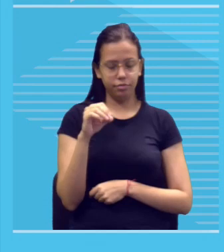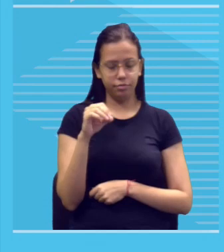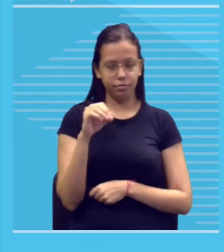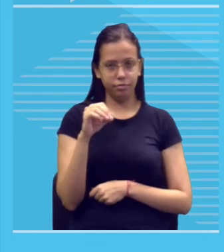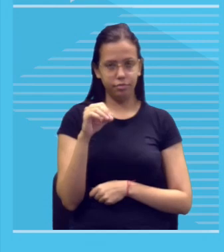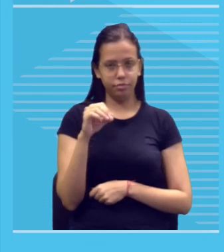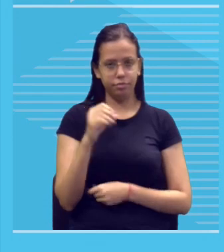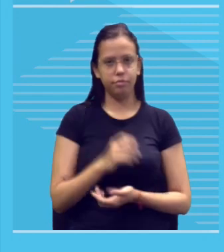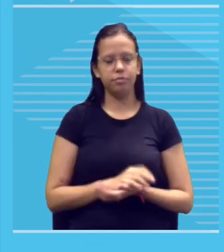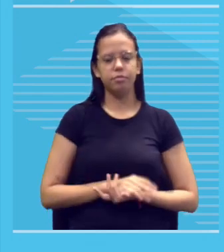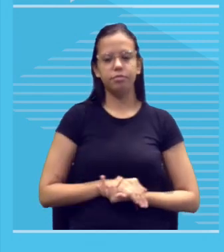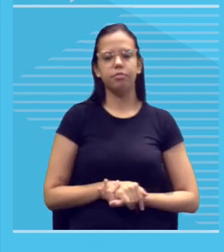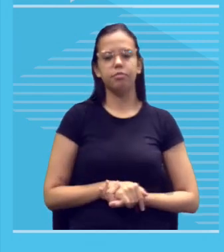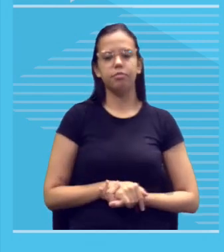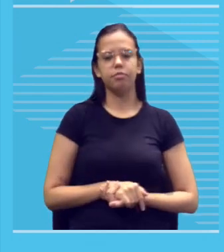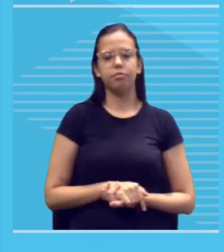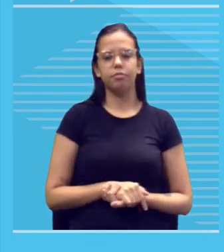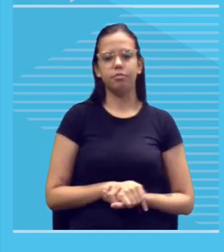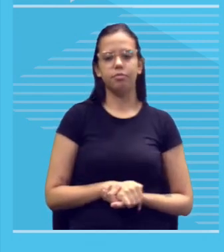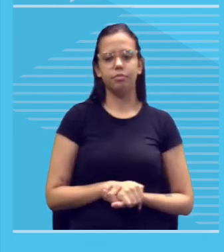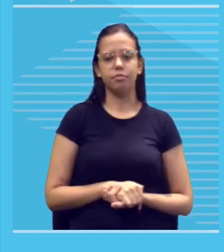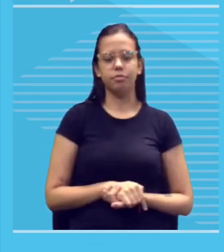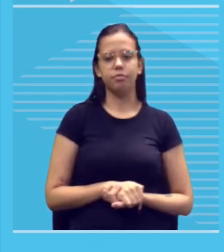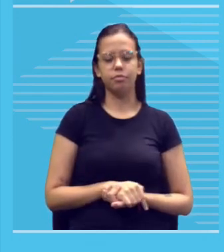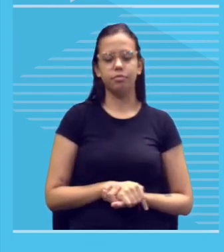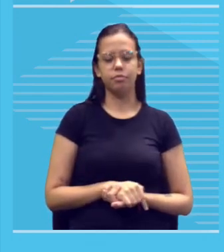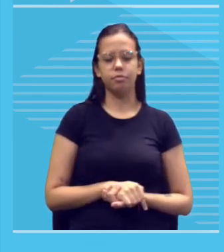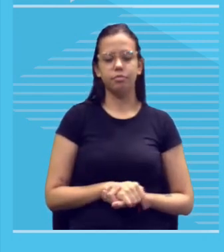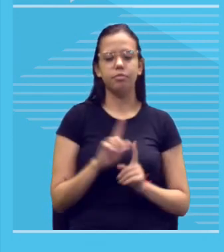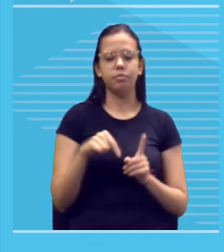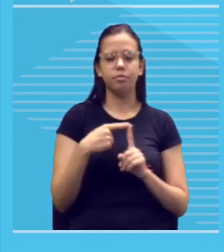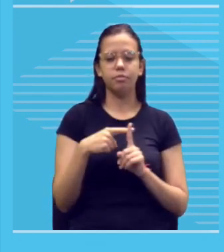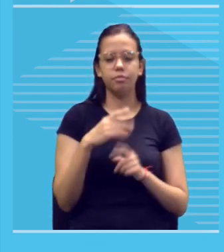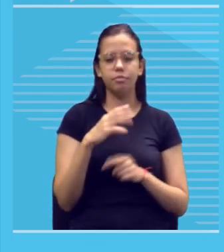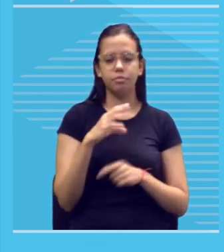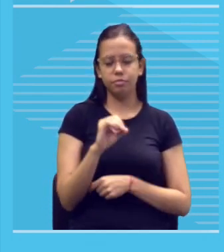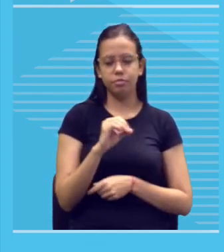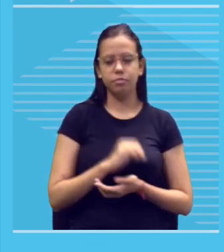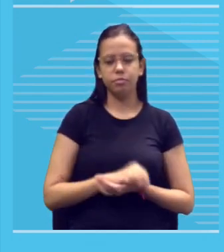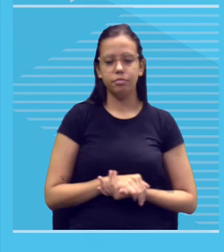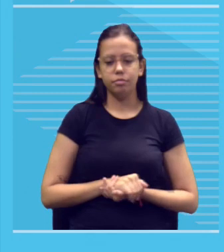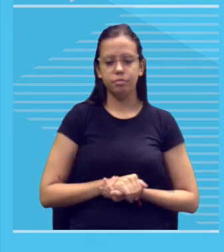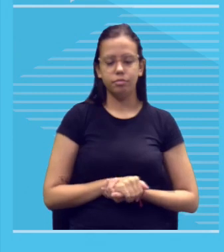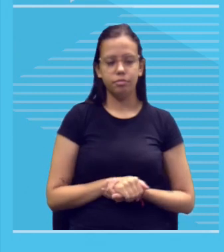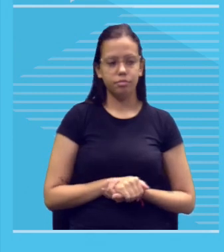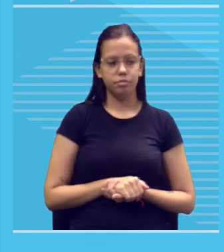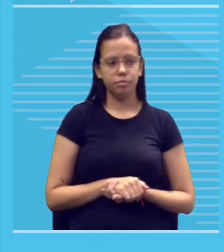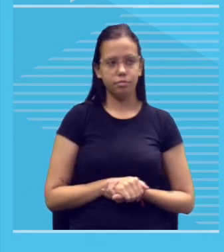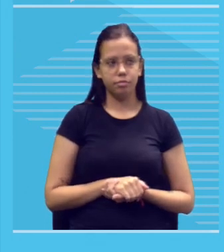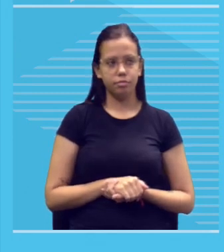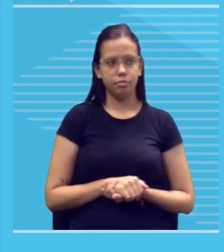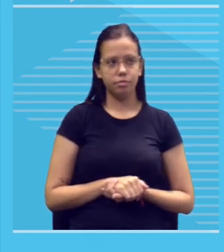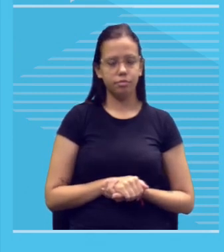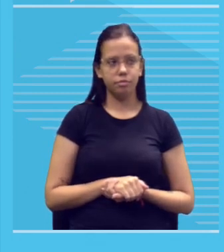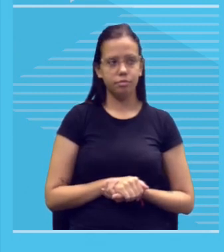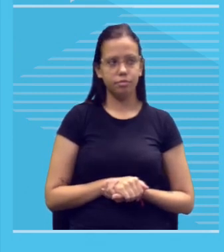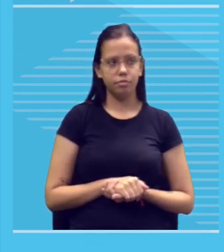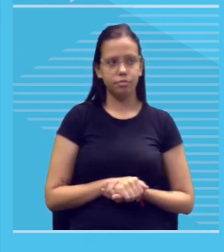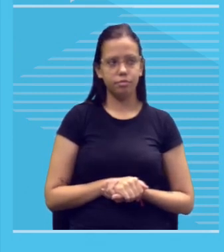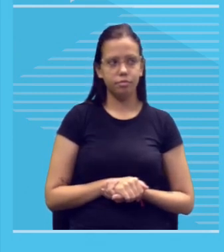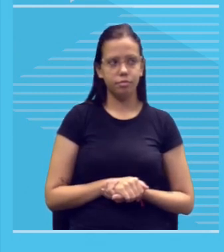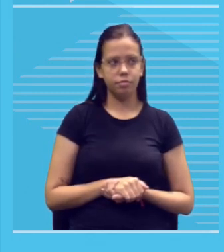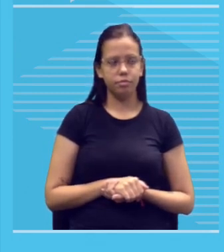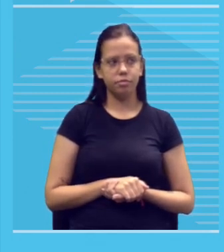zero Tá mas o resto que é zero tá legal então